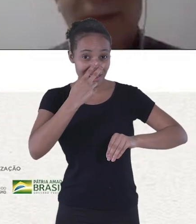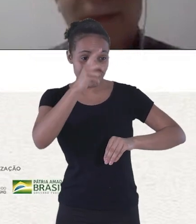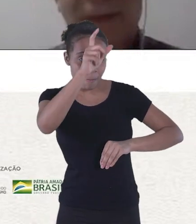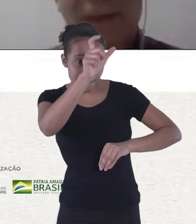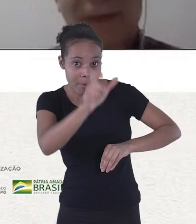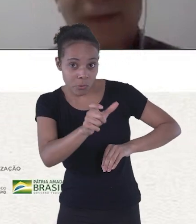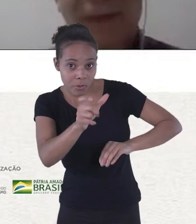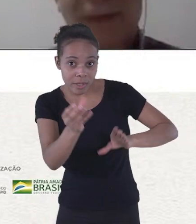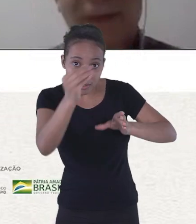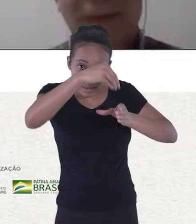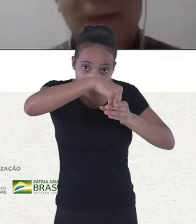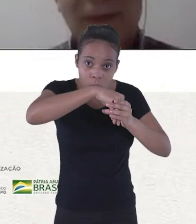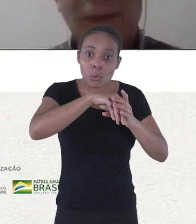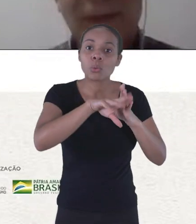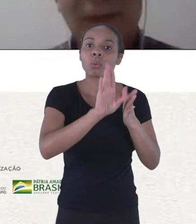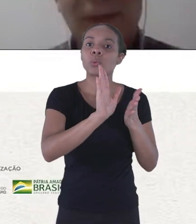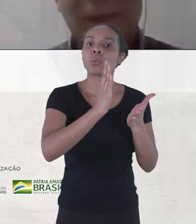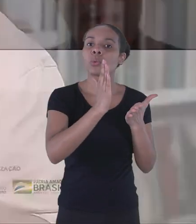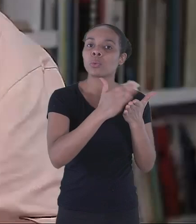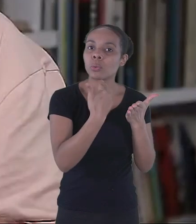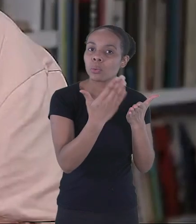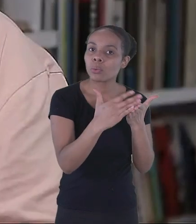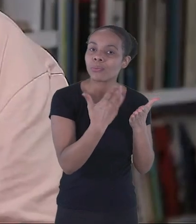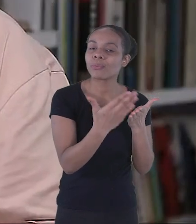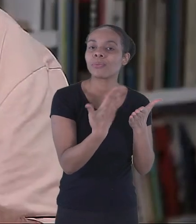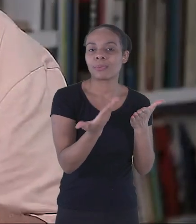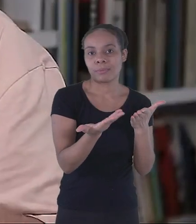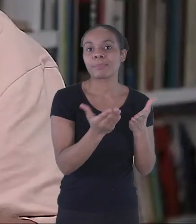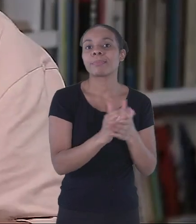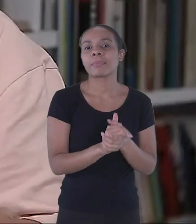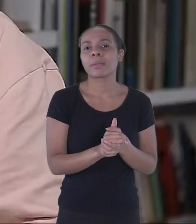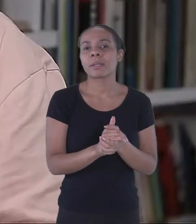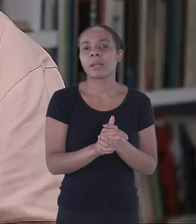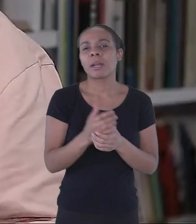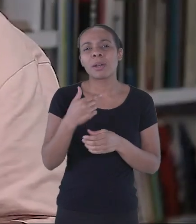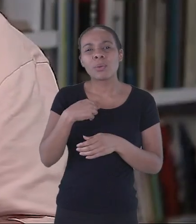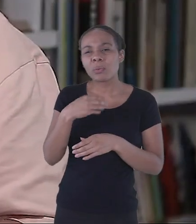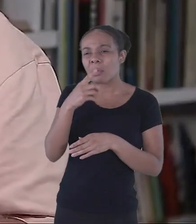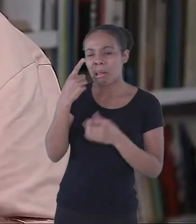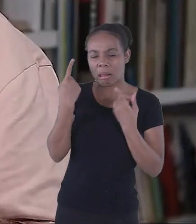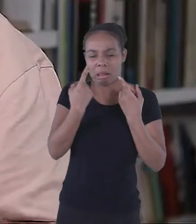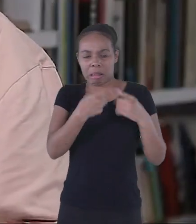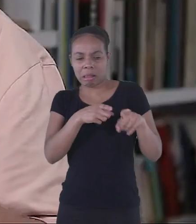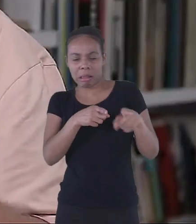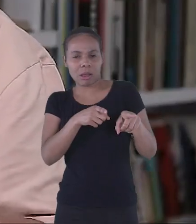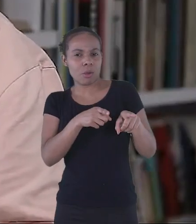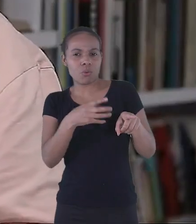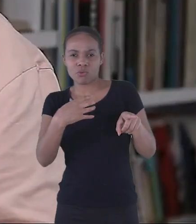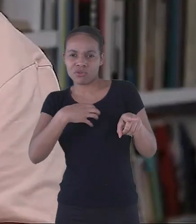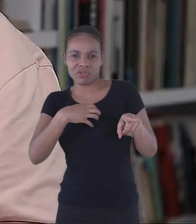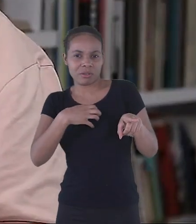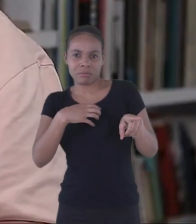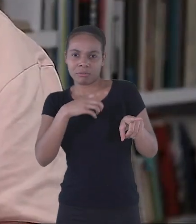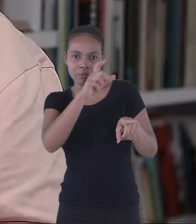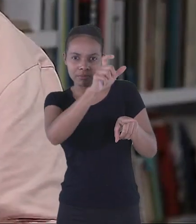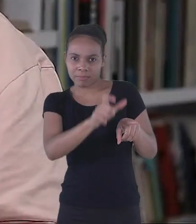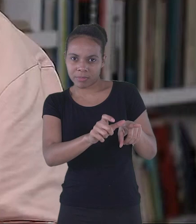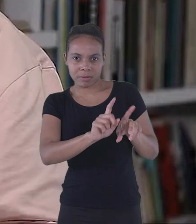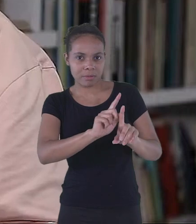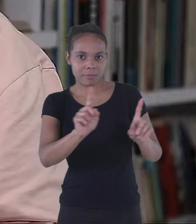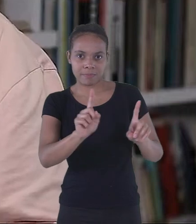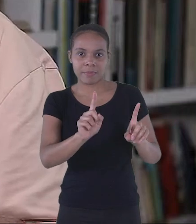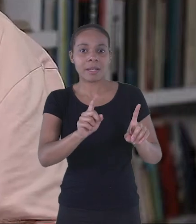é claro que no teu, seu texto. Tá, não estou negligenciando a forma que foi colocada. É claro que está colocada da